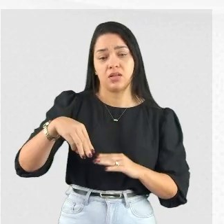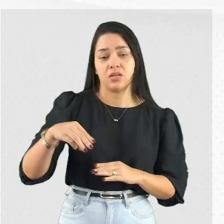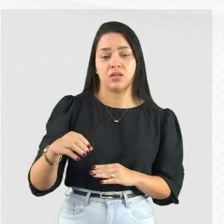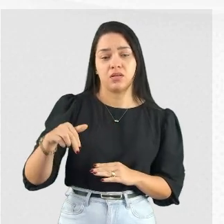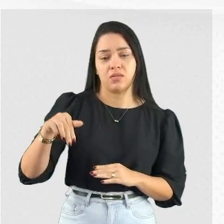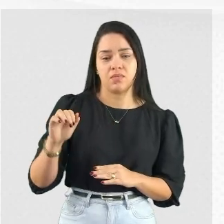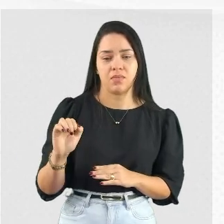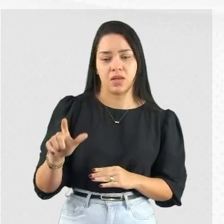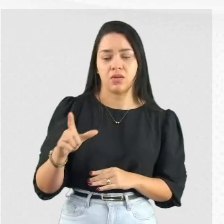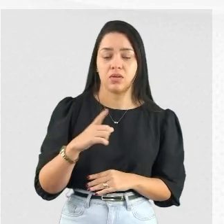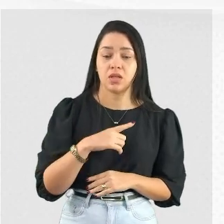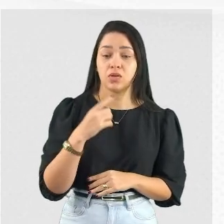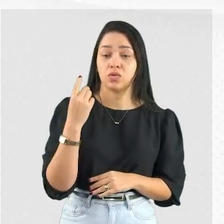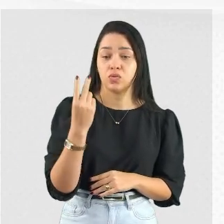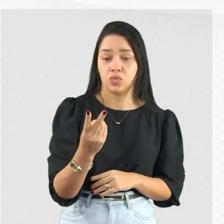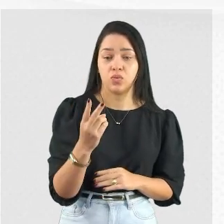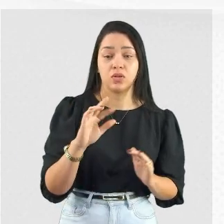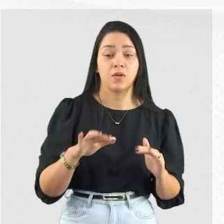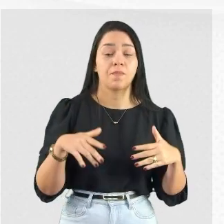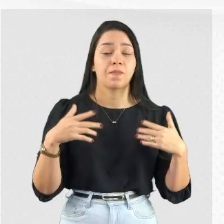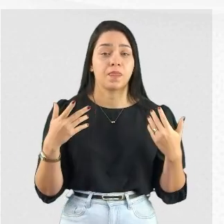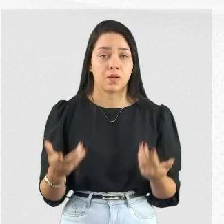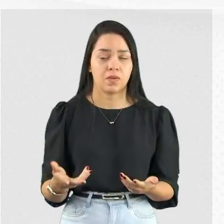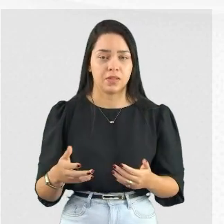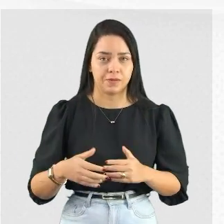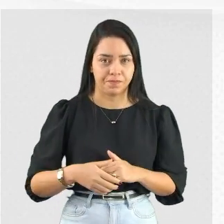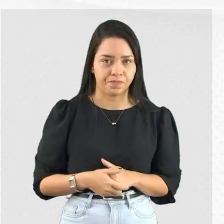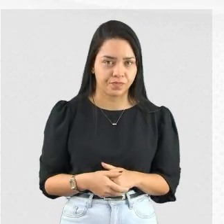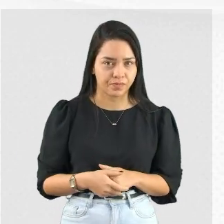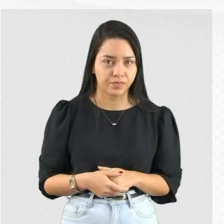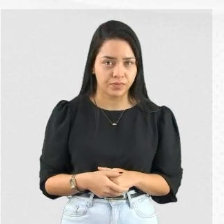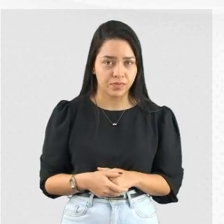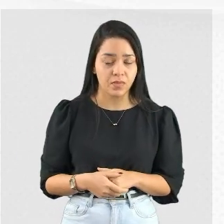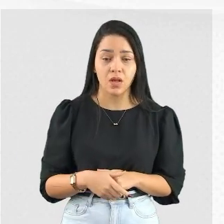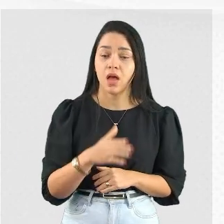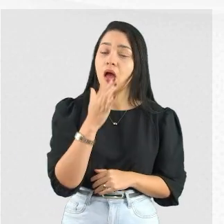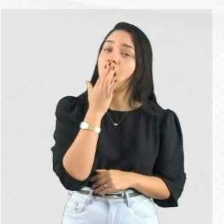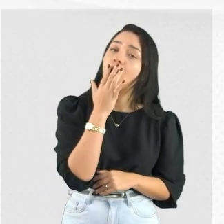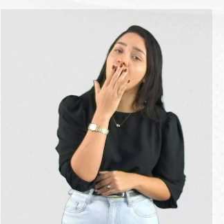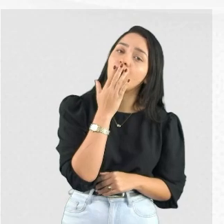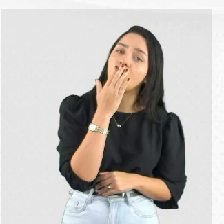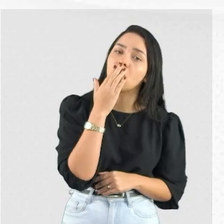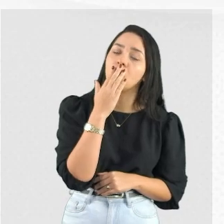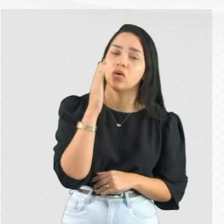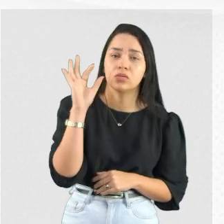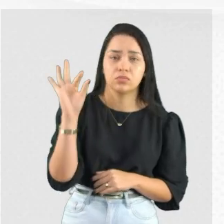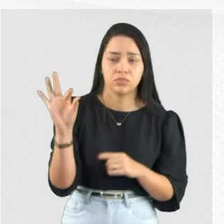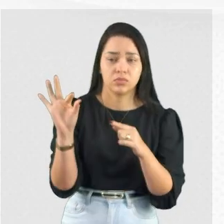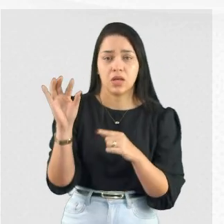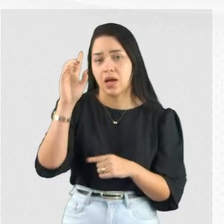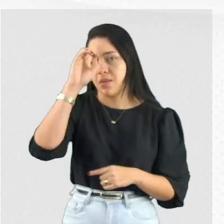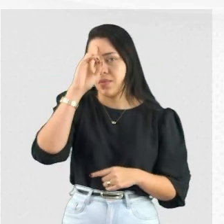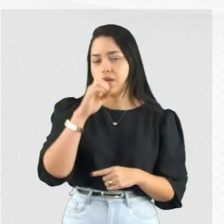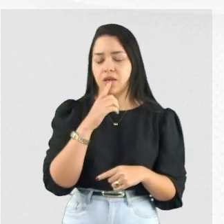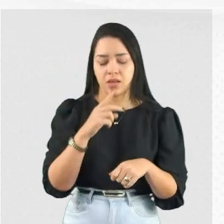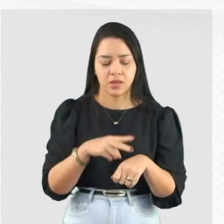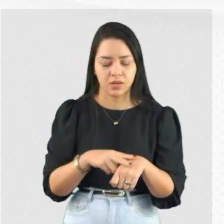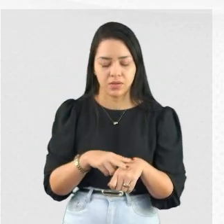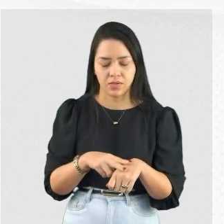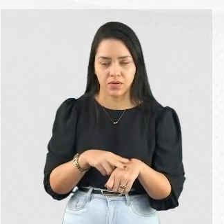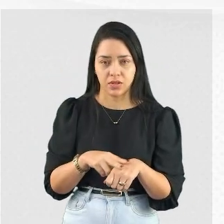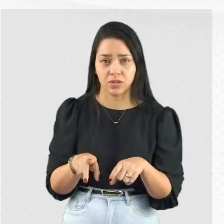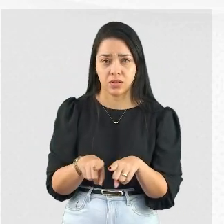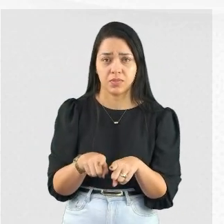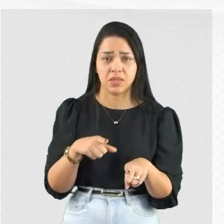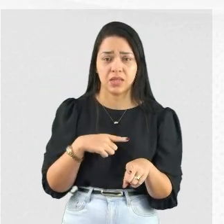tenho duas características. E quais são essas características, professora? A cor da semente, né? Eu tenho amarela e verde, e tenho